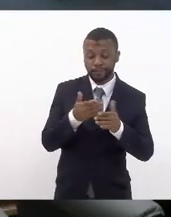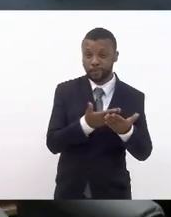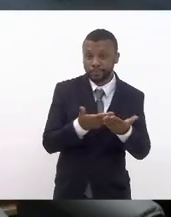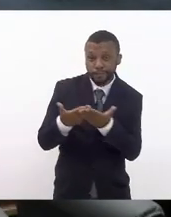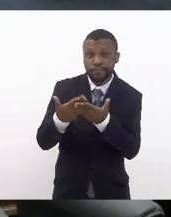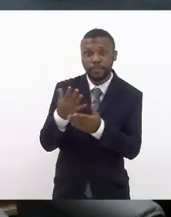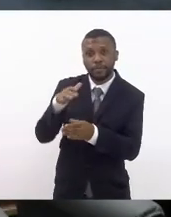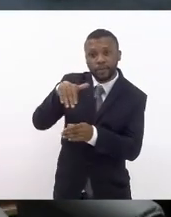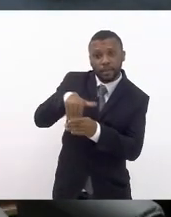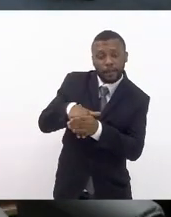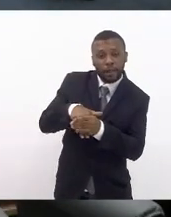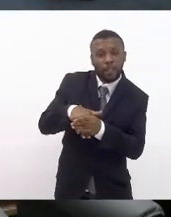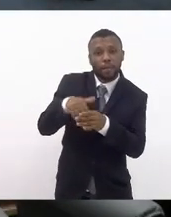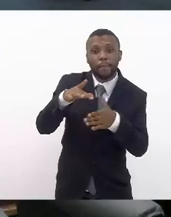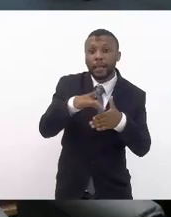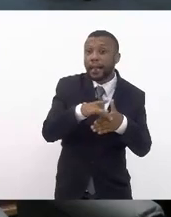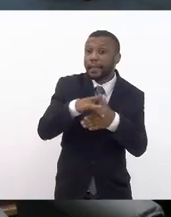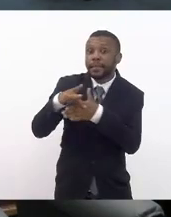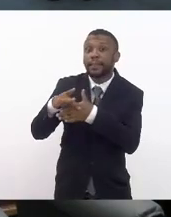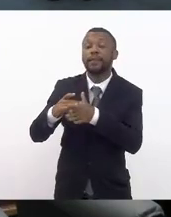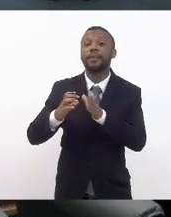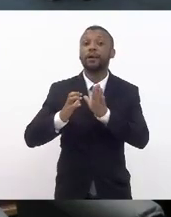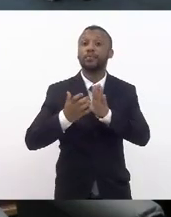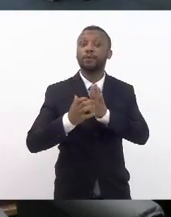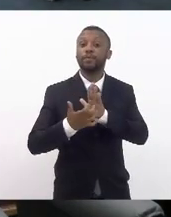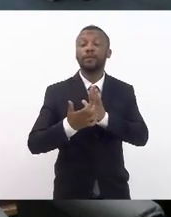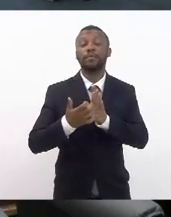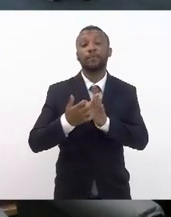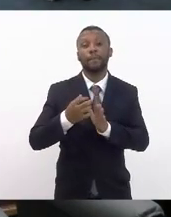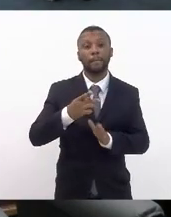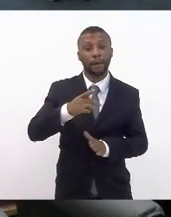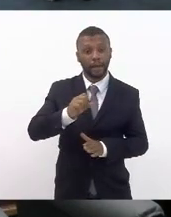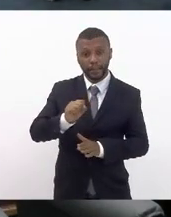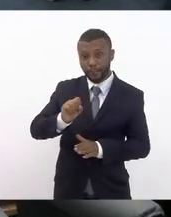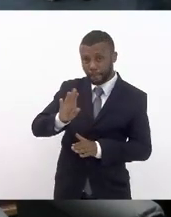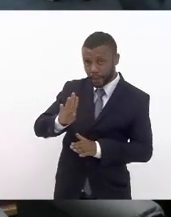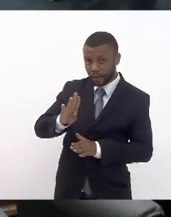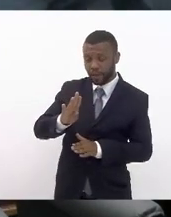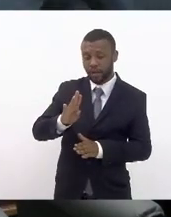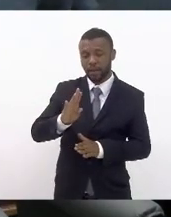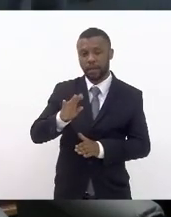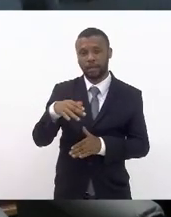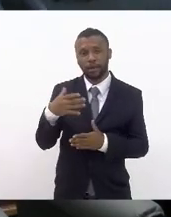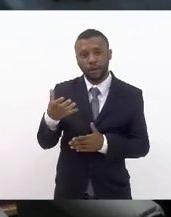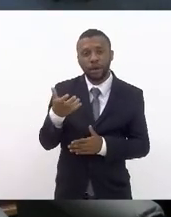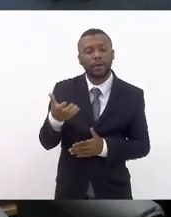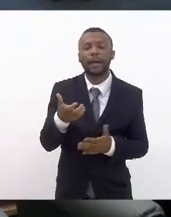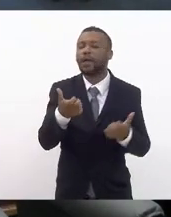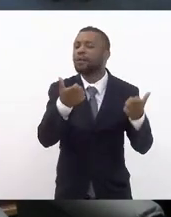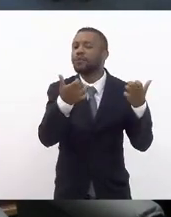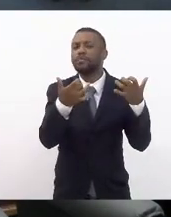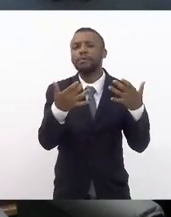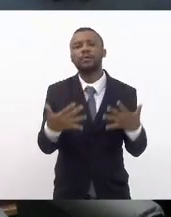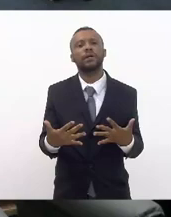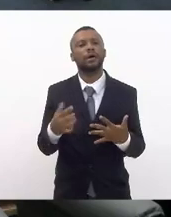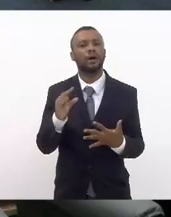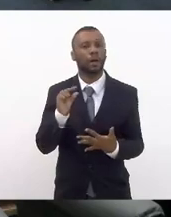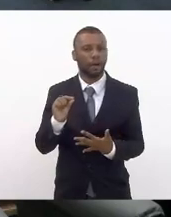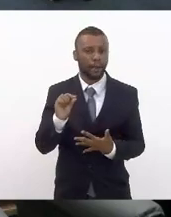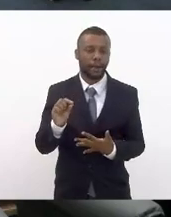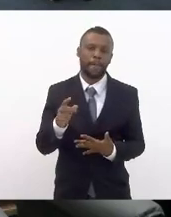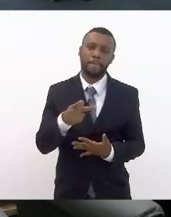liderança do PSB, do Partido Socialista Brasileiro. Eu quero dizer,